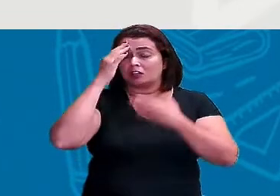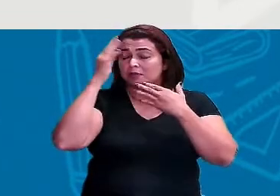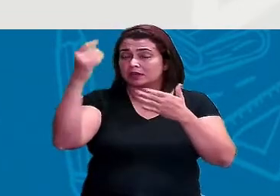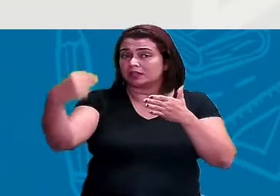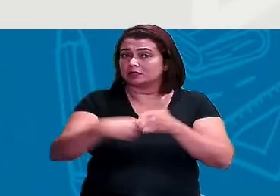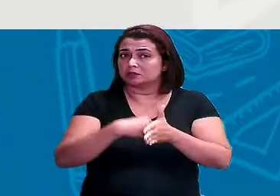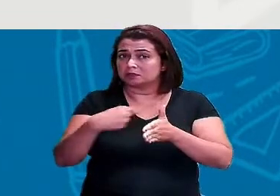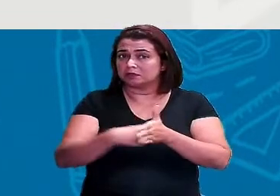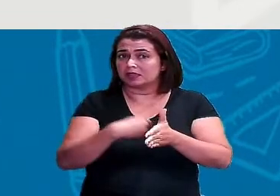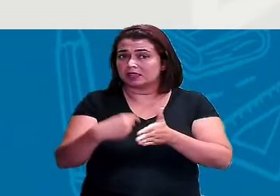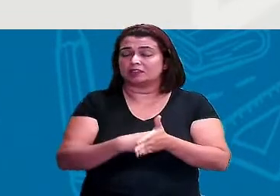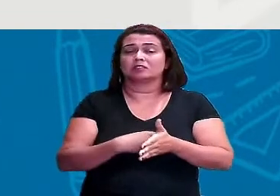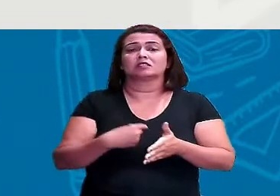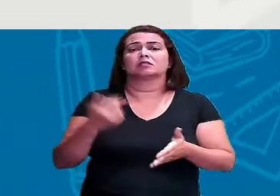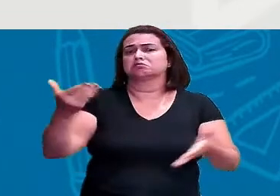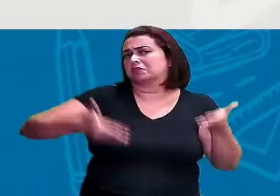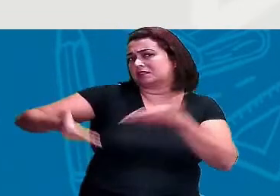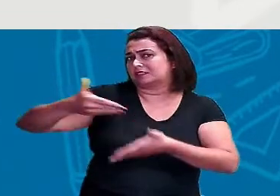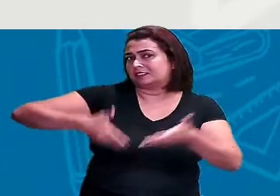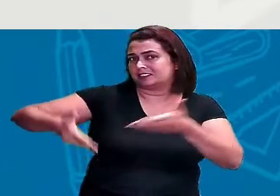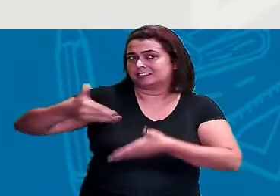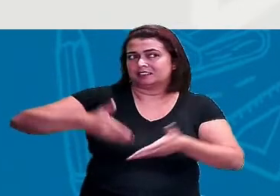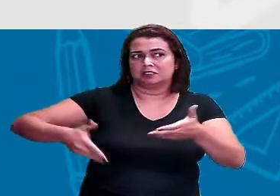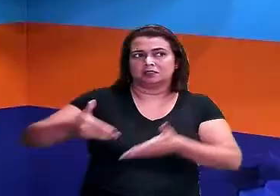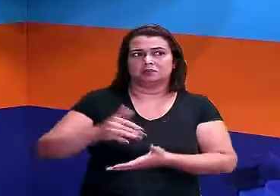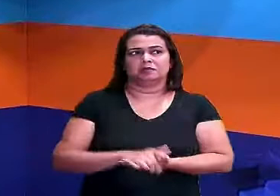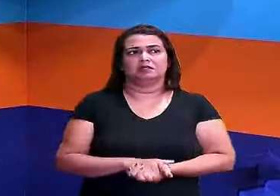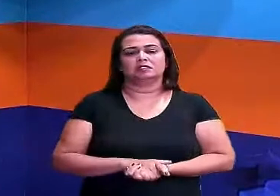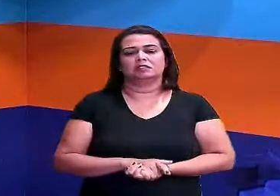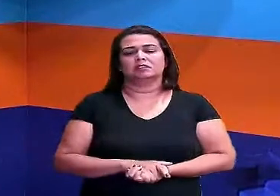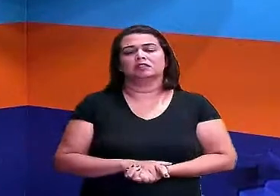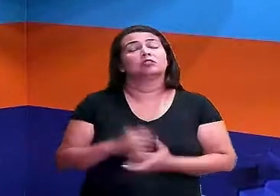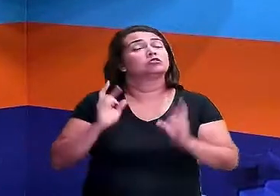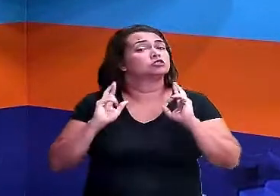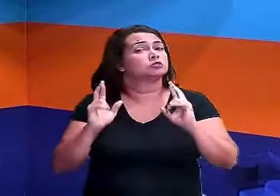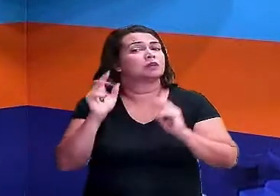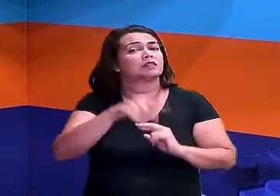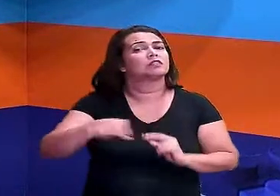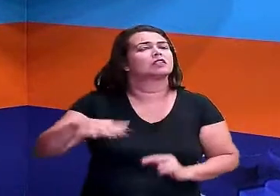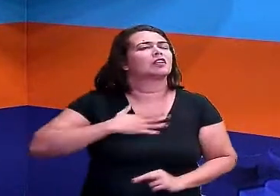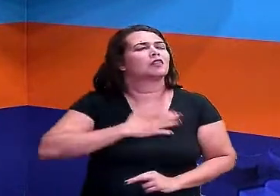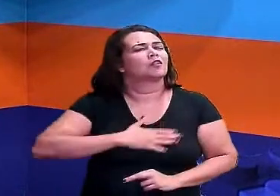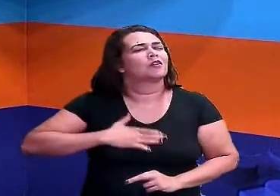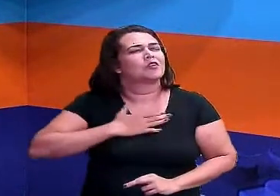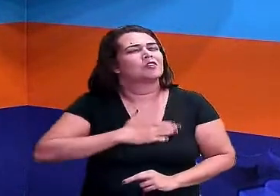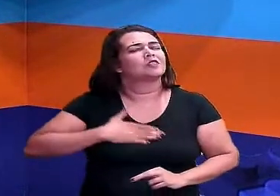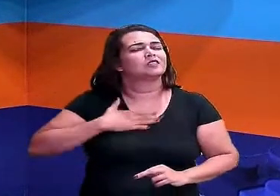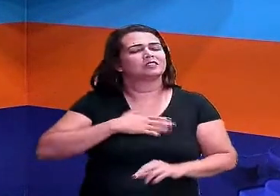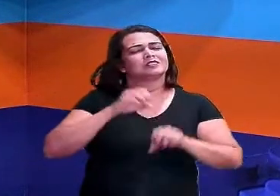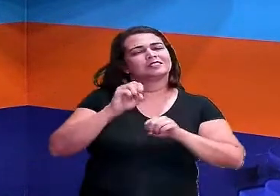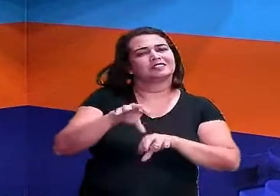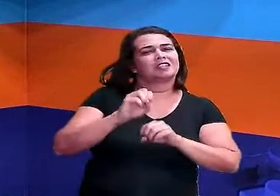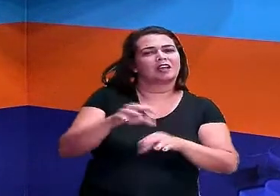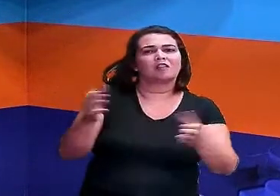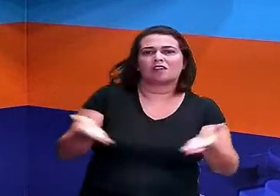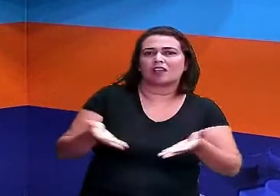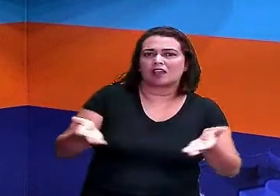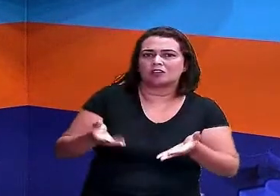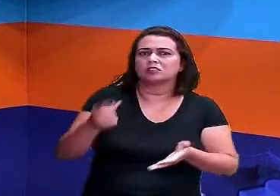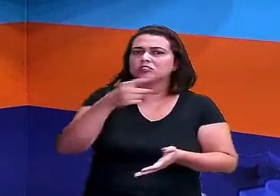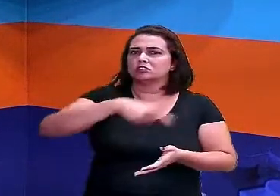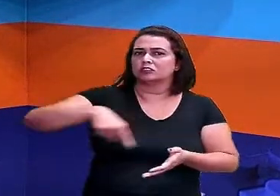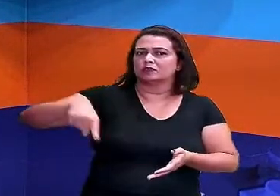pergunta, pela participação, né? Então, eu espero que vocês tenham gostado bastante dessas aulas, né?